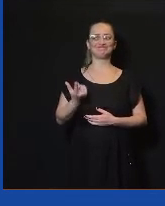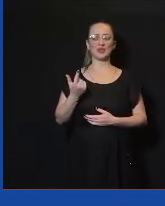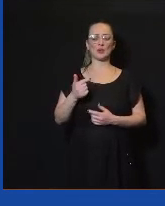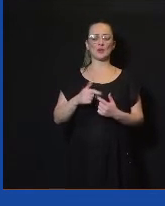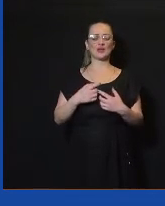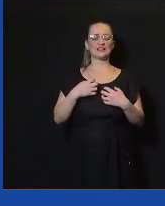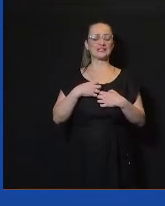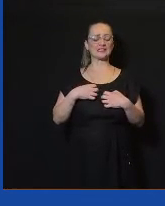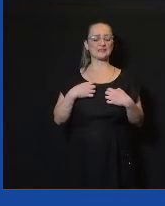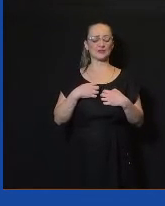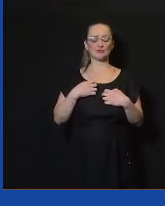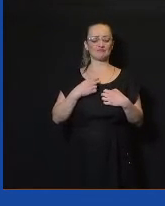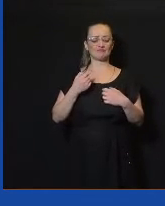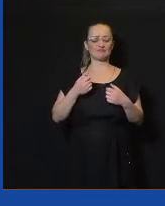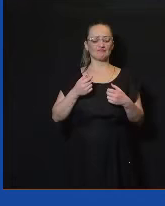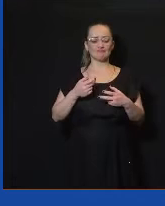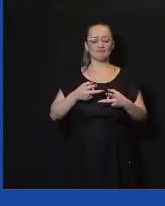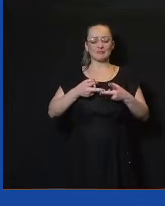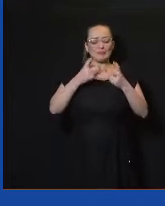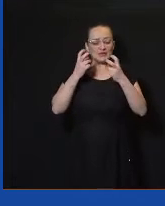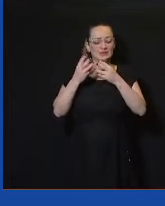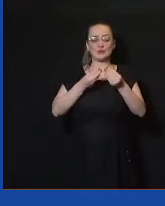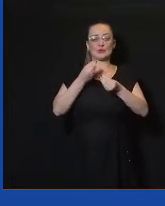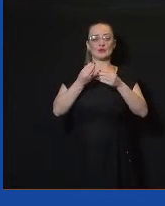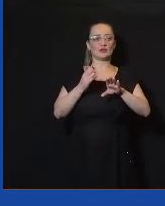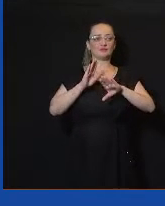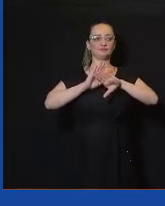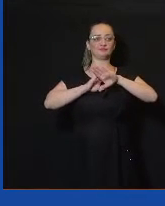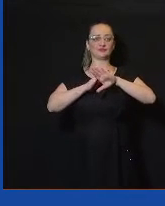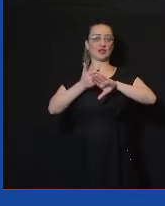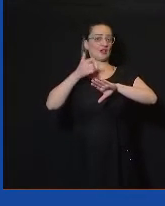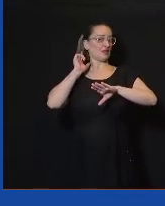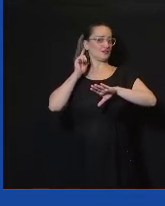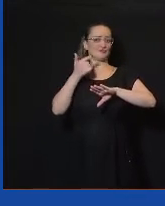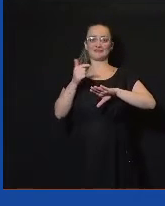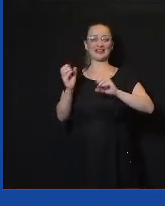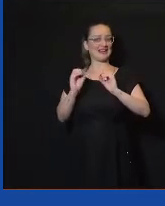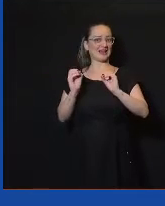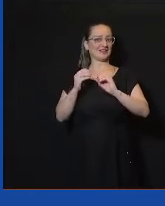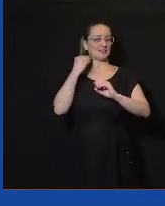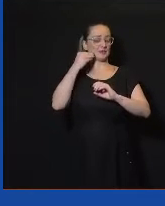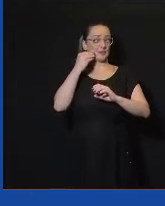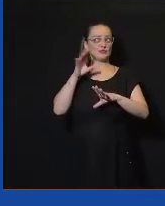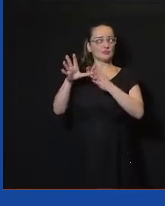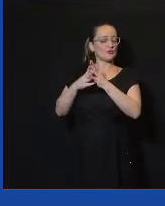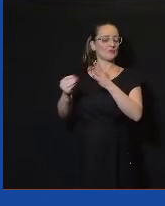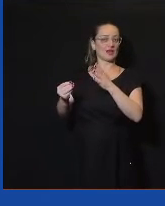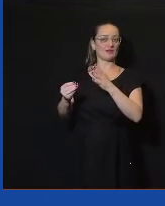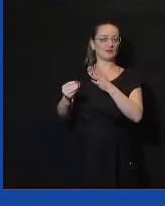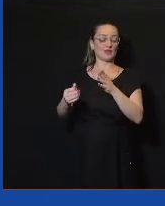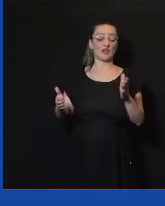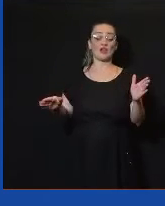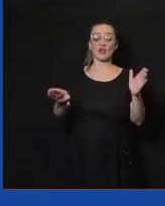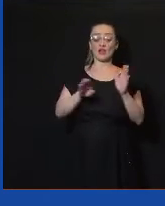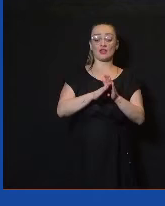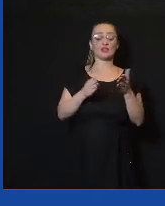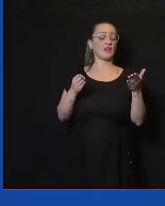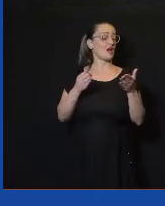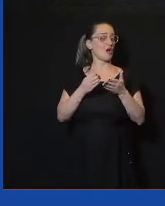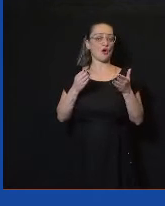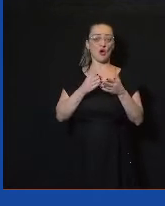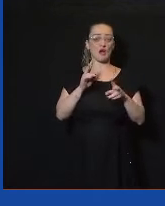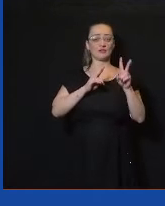nenhum retrovisor para olhar como foi feito isso antes, e a gente não, até hoje tem pouca visão para além,